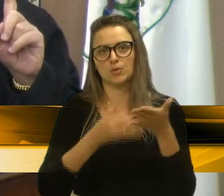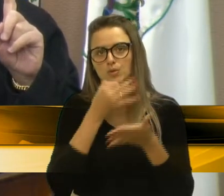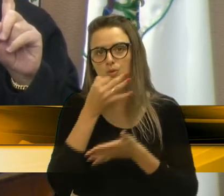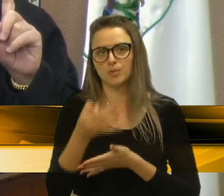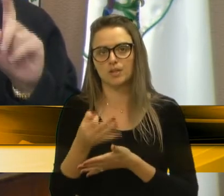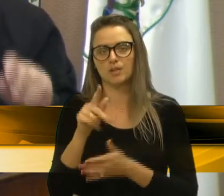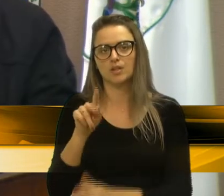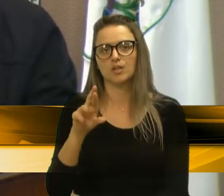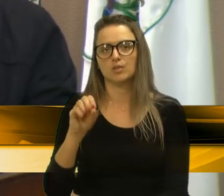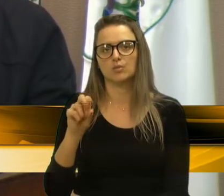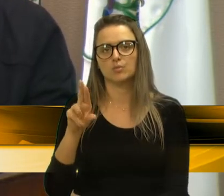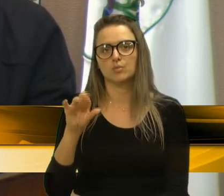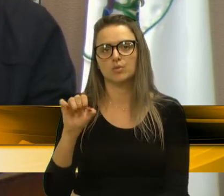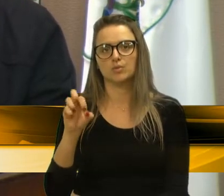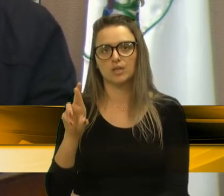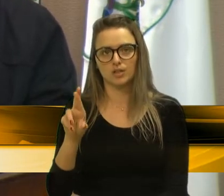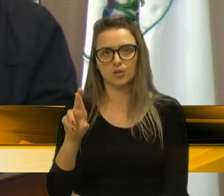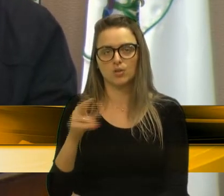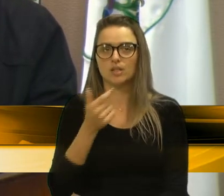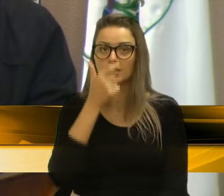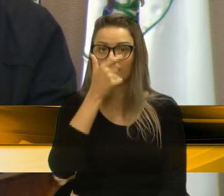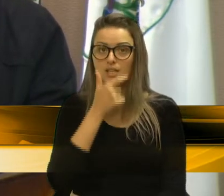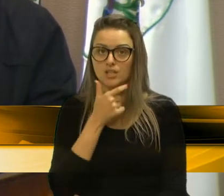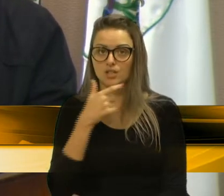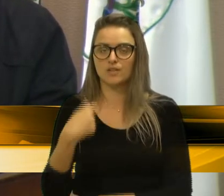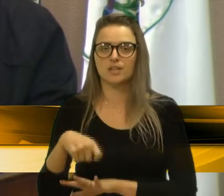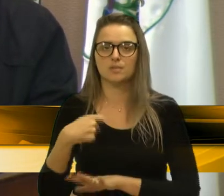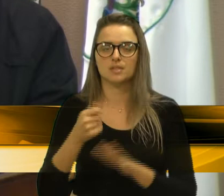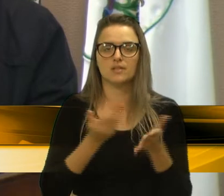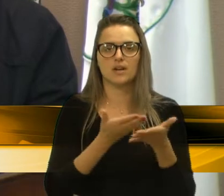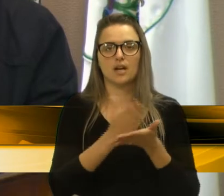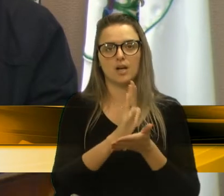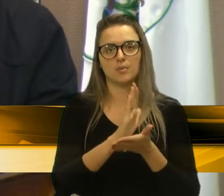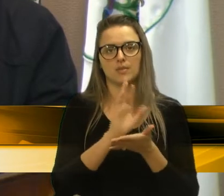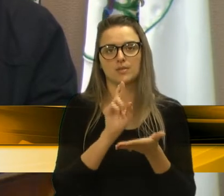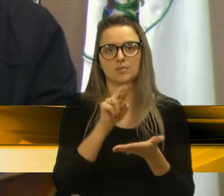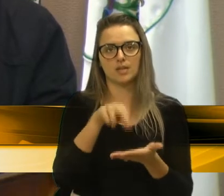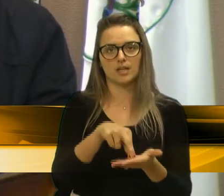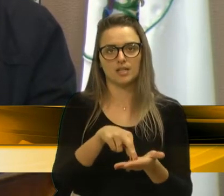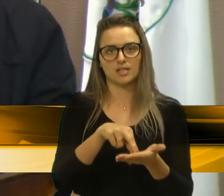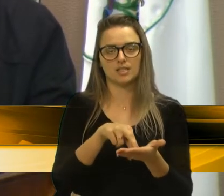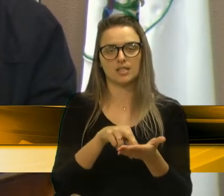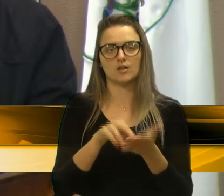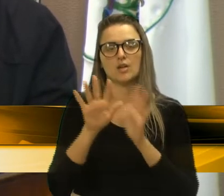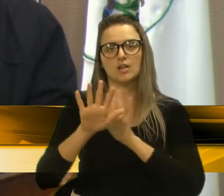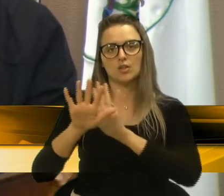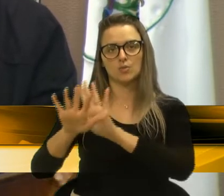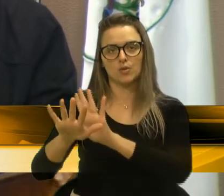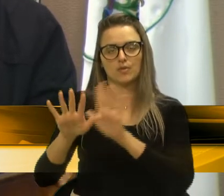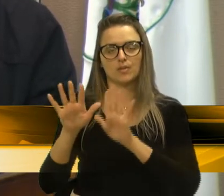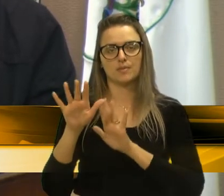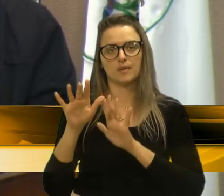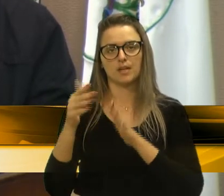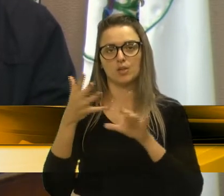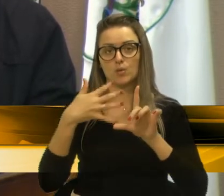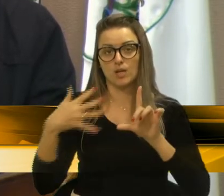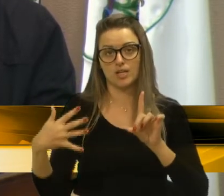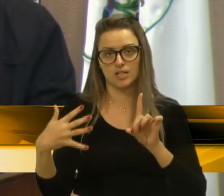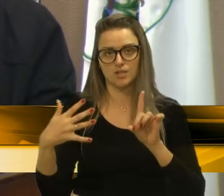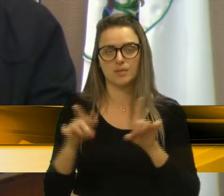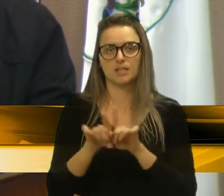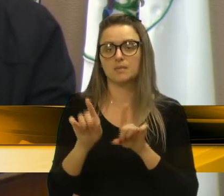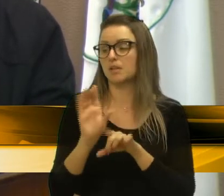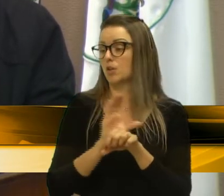procurador municipal que considerava a necessidade de autorização para a realização da Parada Livre como inadequada e